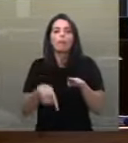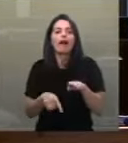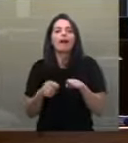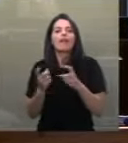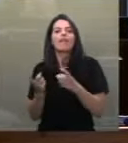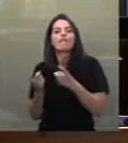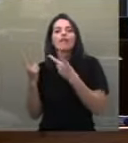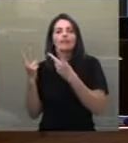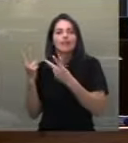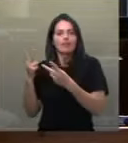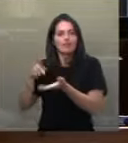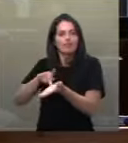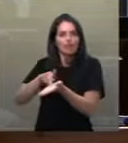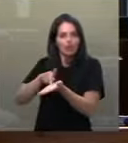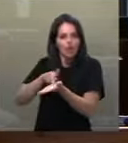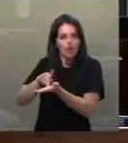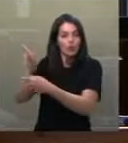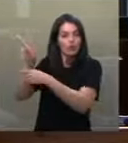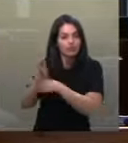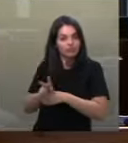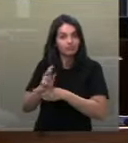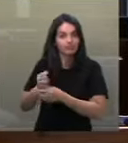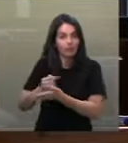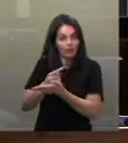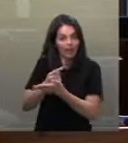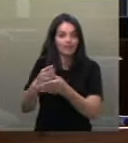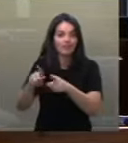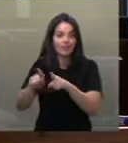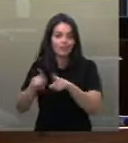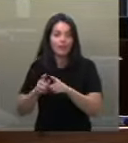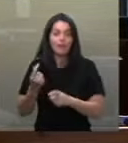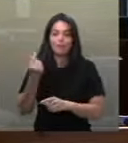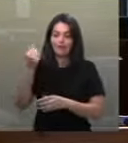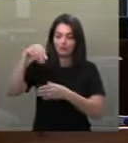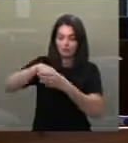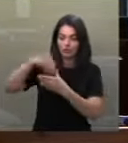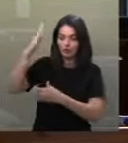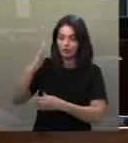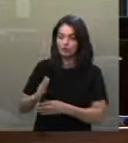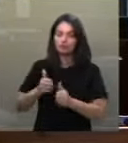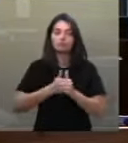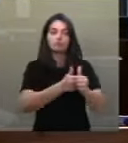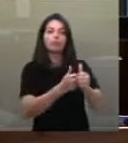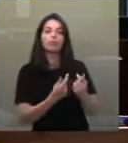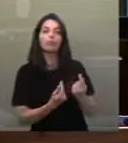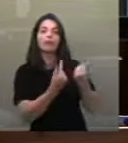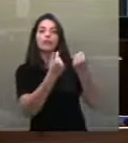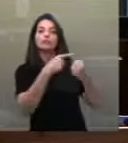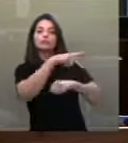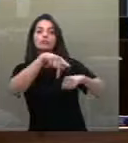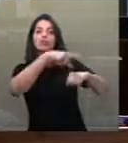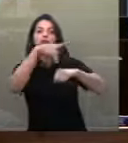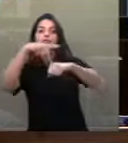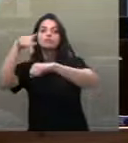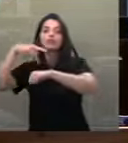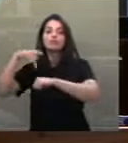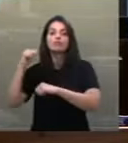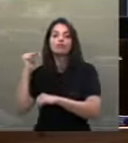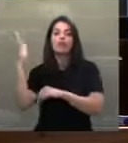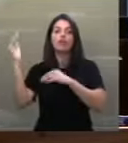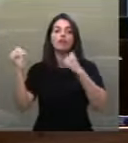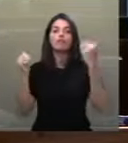metodologia em que os preços internos do combustível acompanham os preços internacionais somados aos custos de